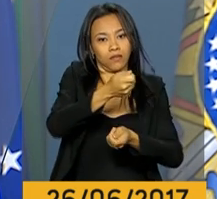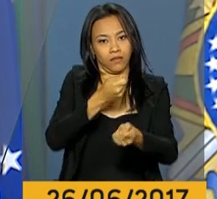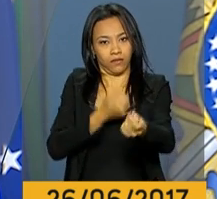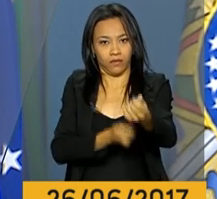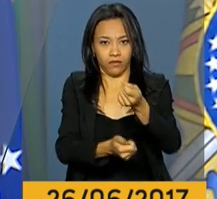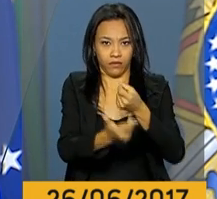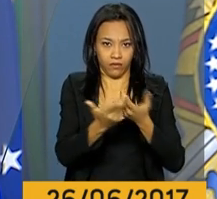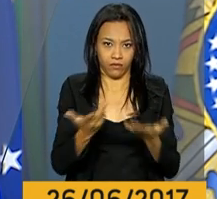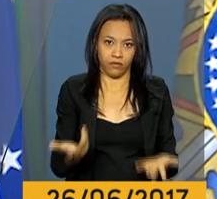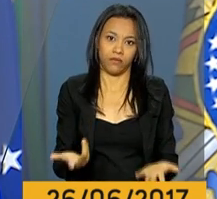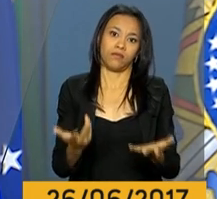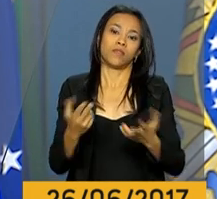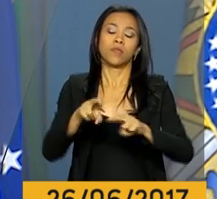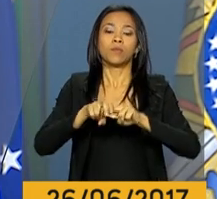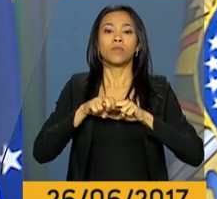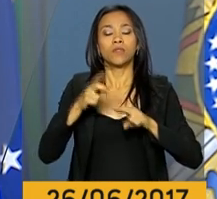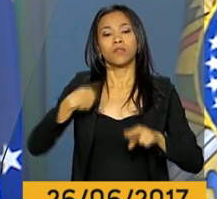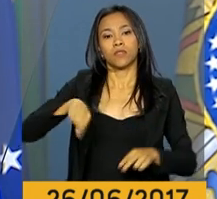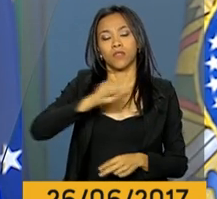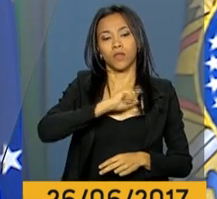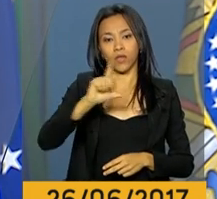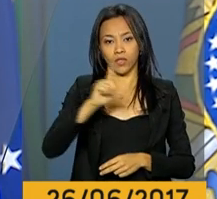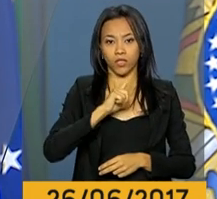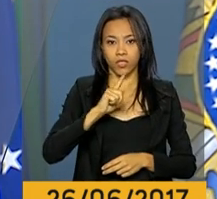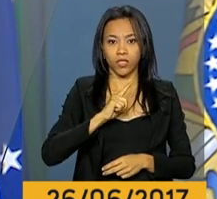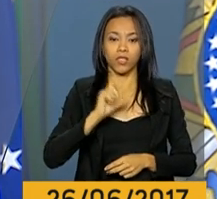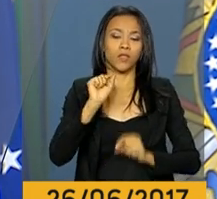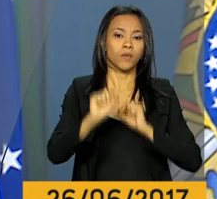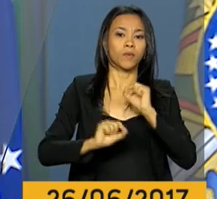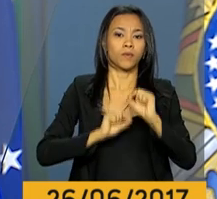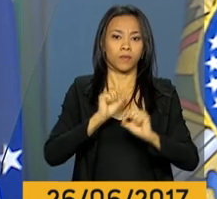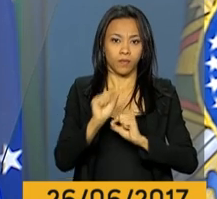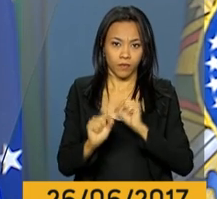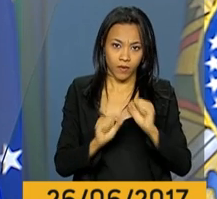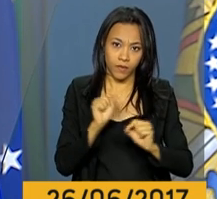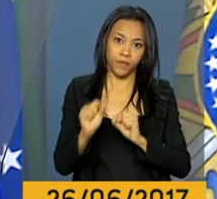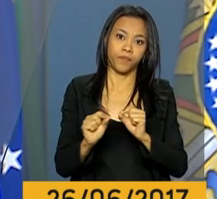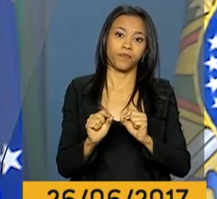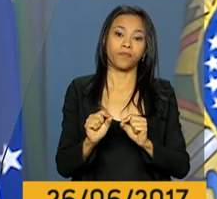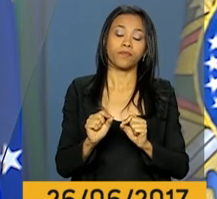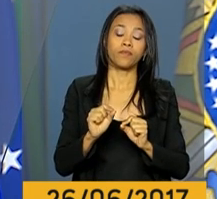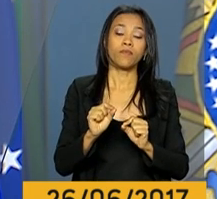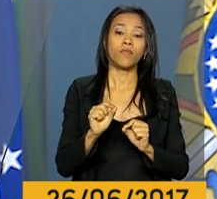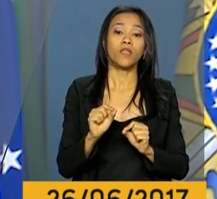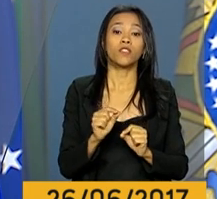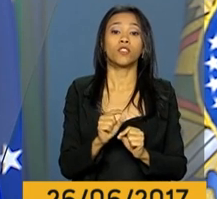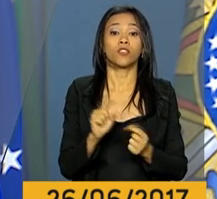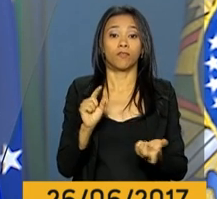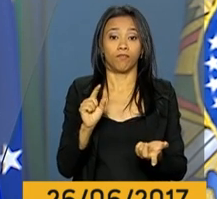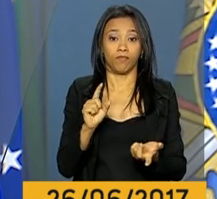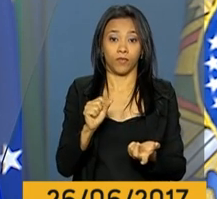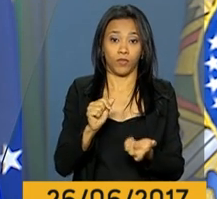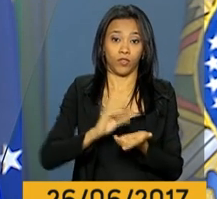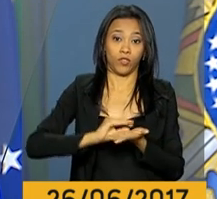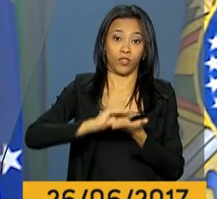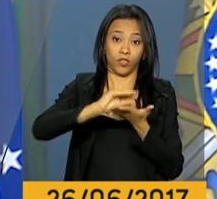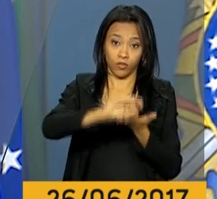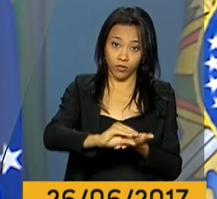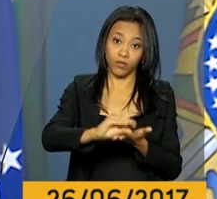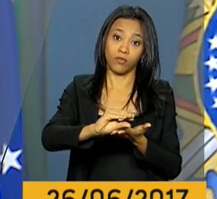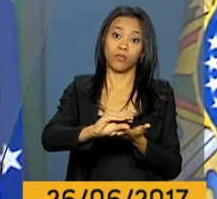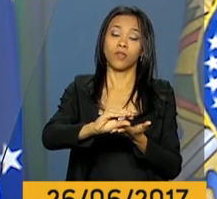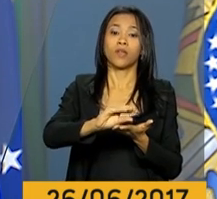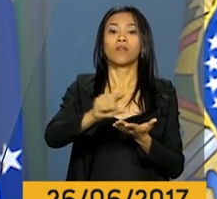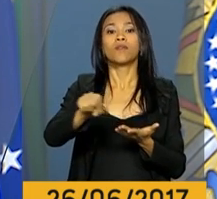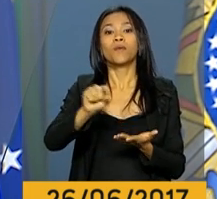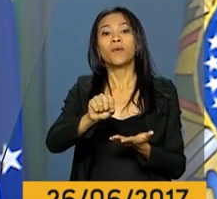nós né Nós tínhamos Na verdade uma verdadeira transferência de recursos eh em desfavor